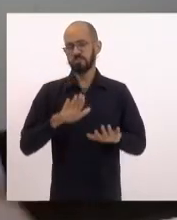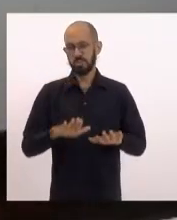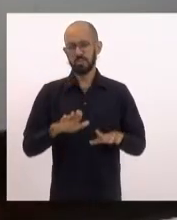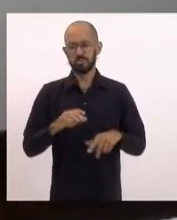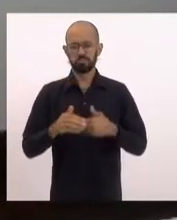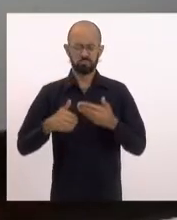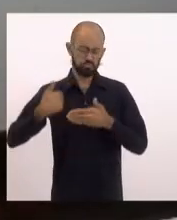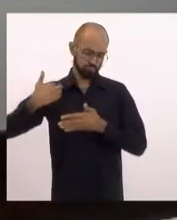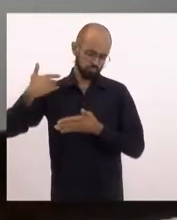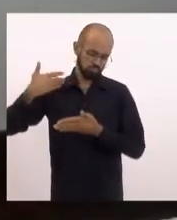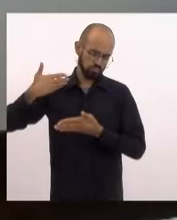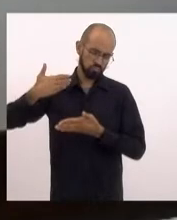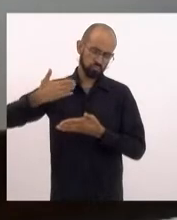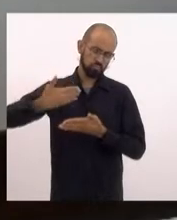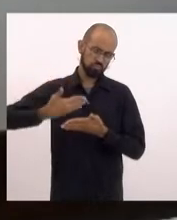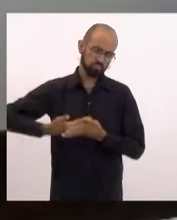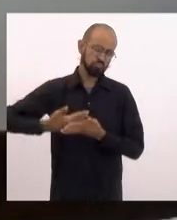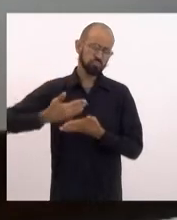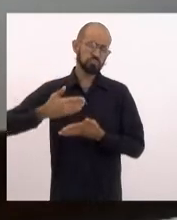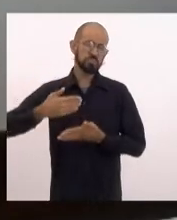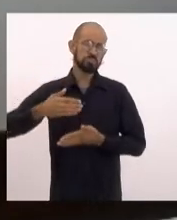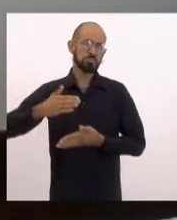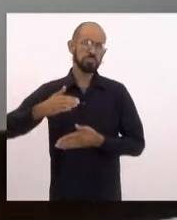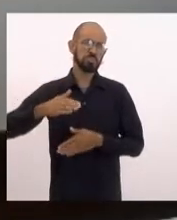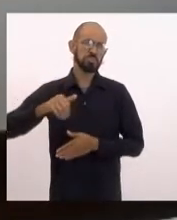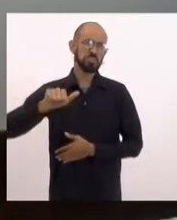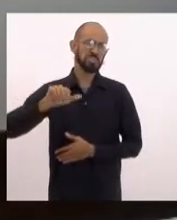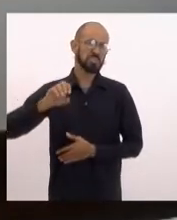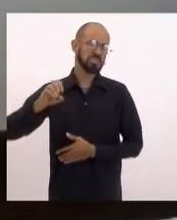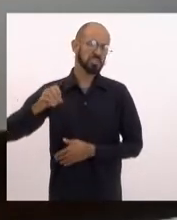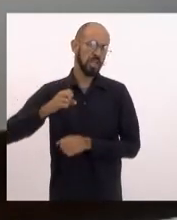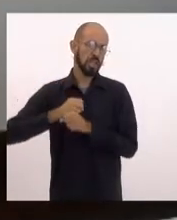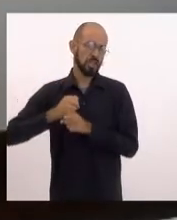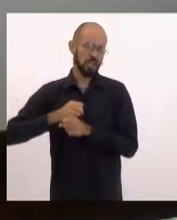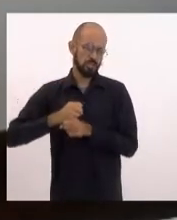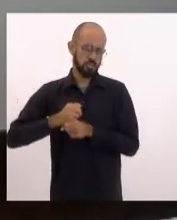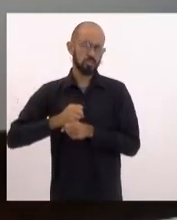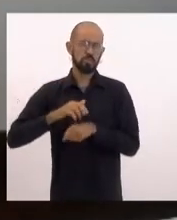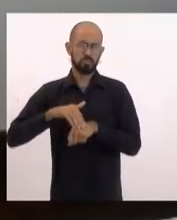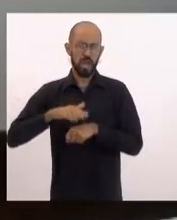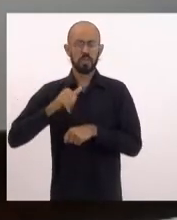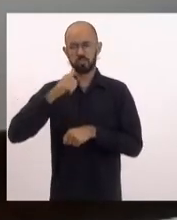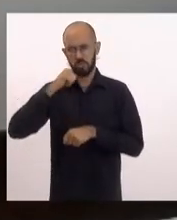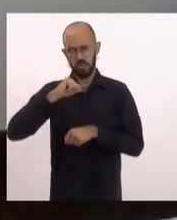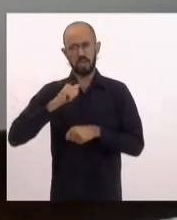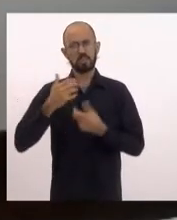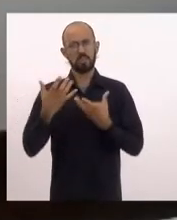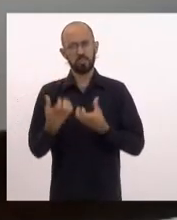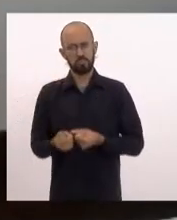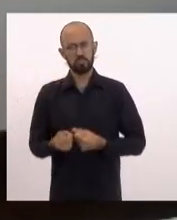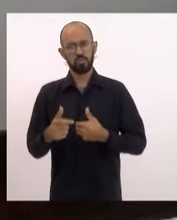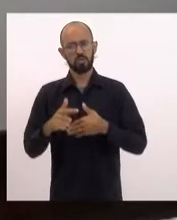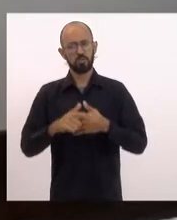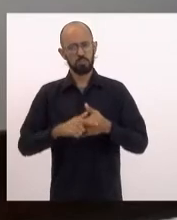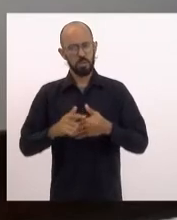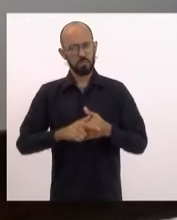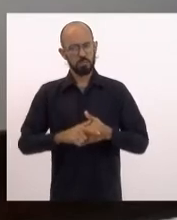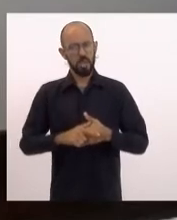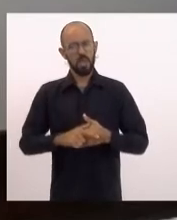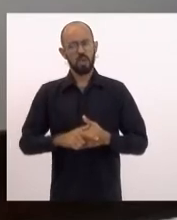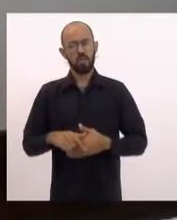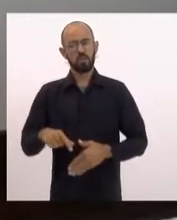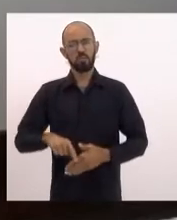das últimas décadas, dos últimos 100 anos talvez, cada vez mais as mulheres foram assumindo o papel protagonista de